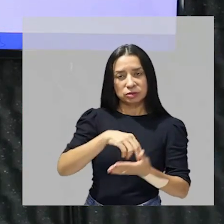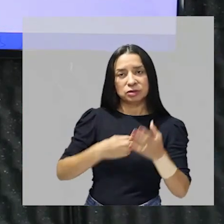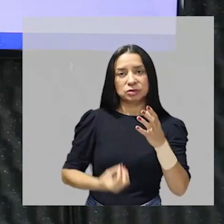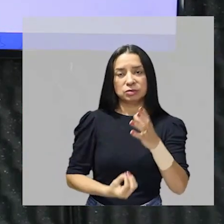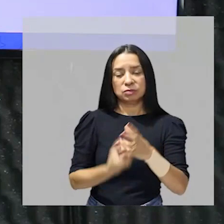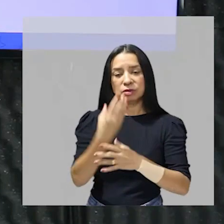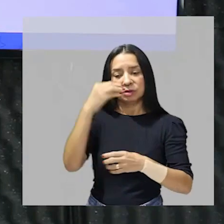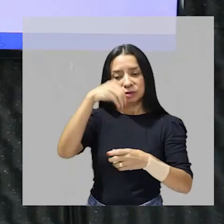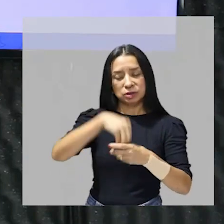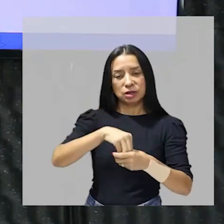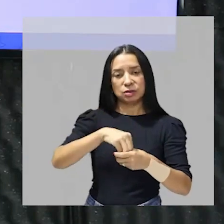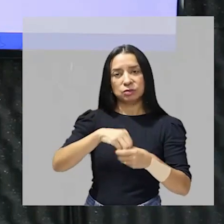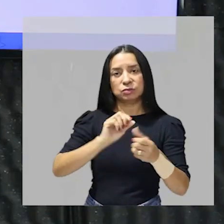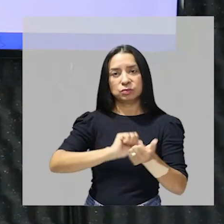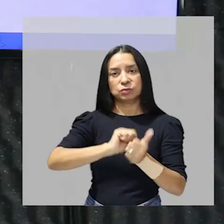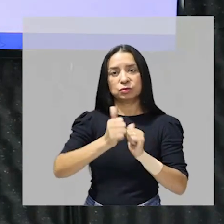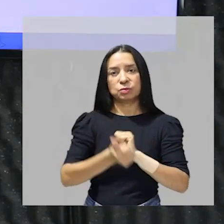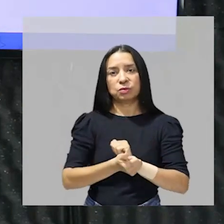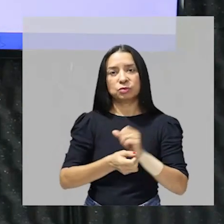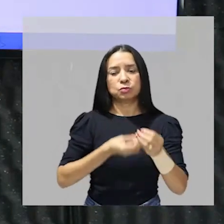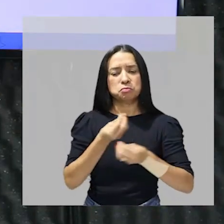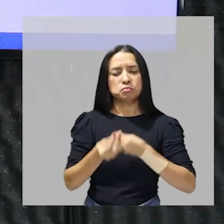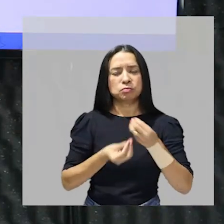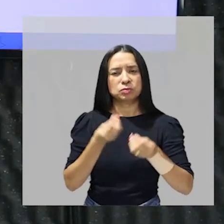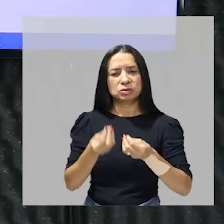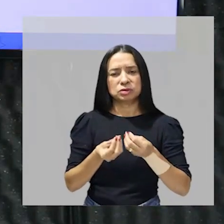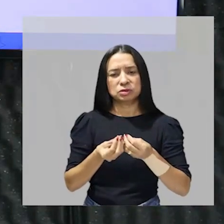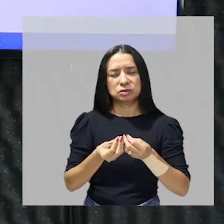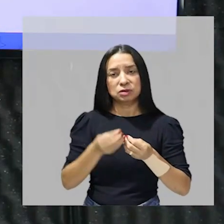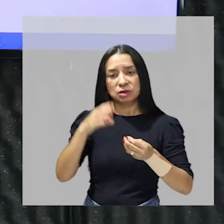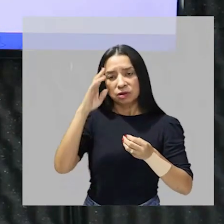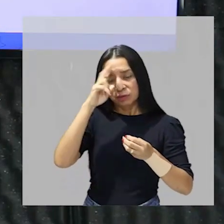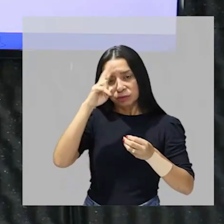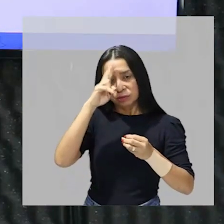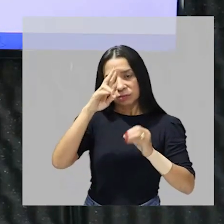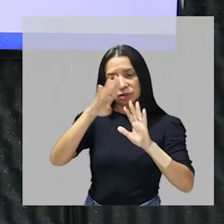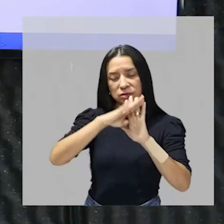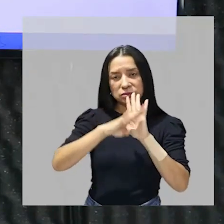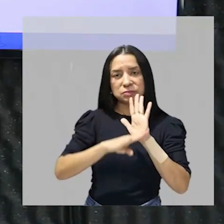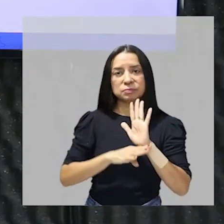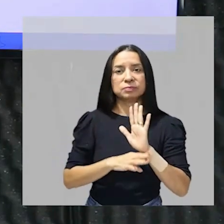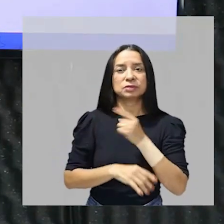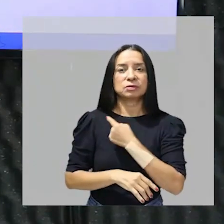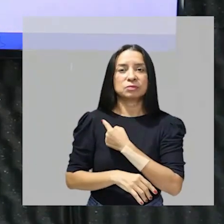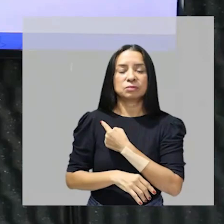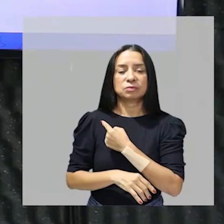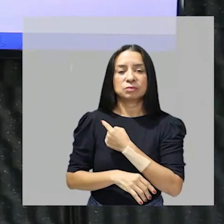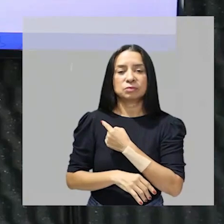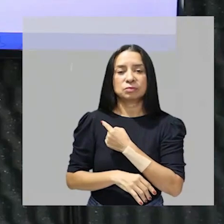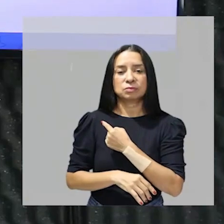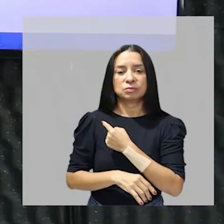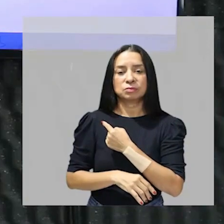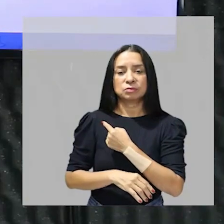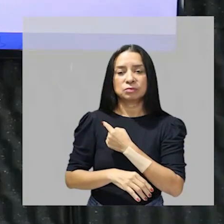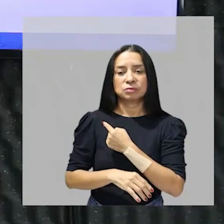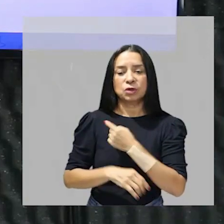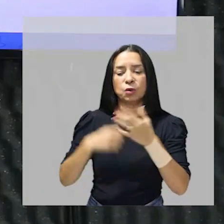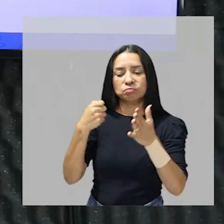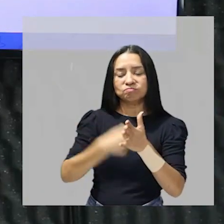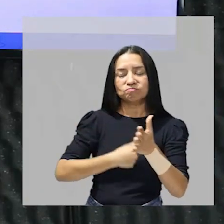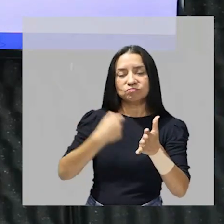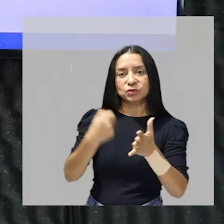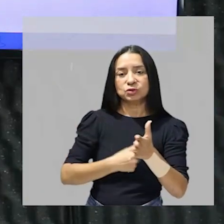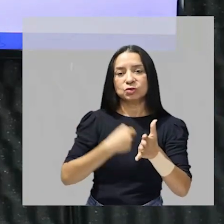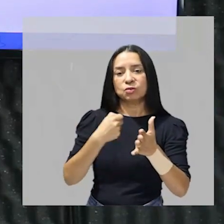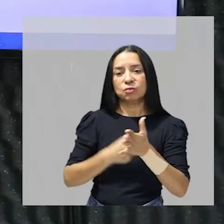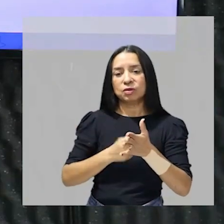esportes. Como assim, professor? Vamos lembrar aquela classificação dos esportes que eu dei para vocês. Esporte de combate,